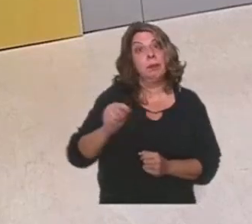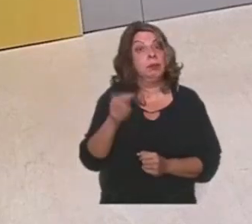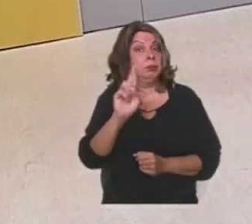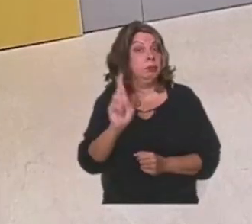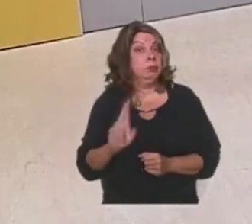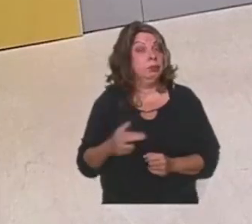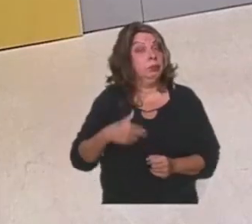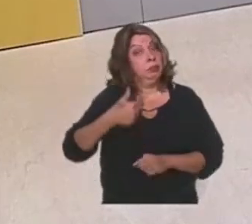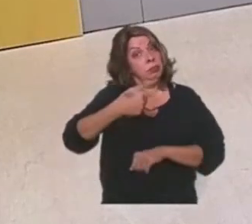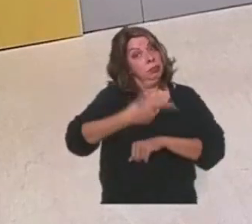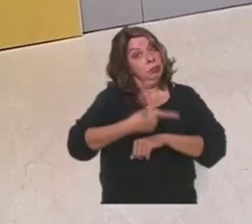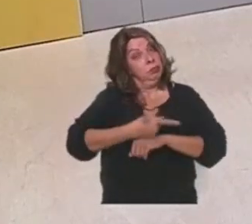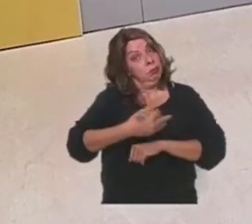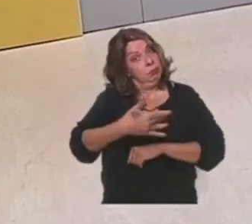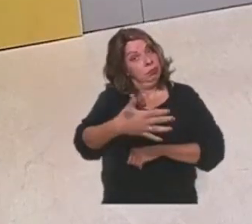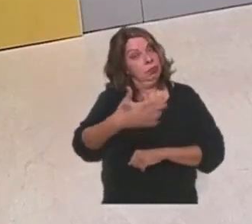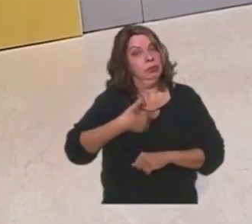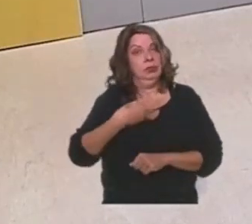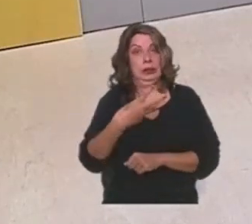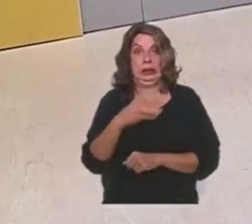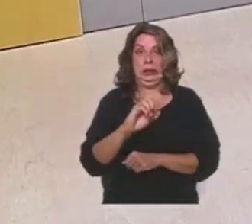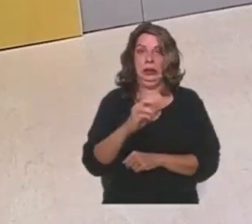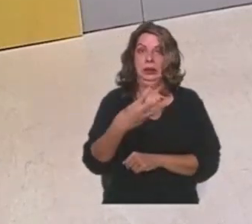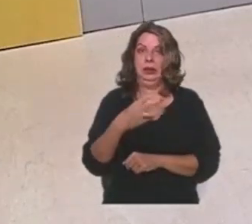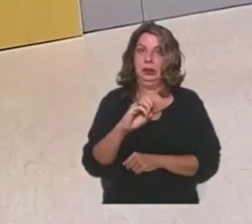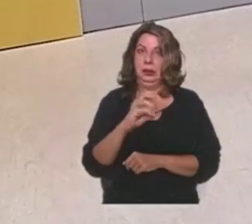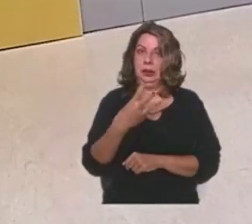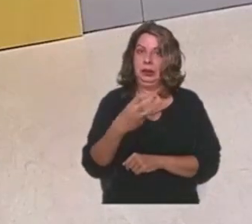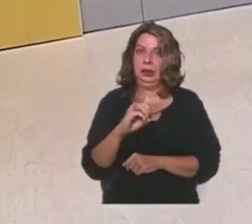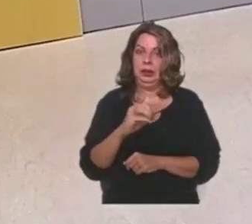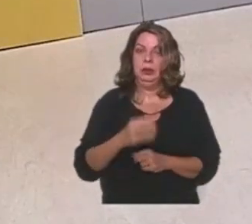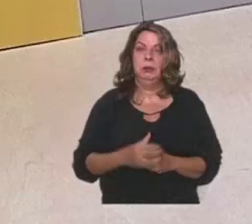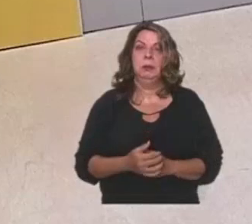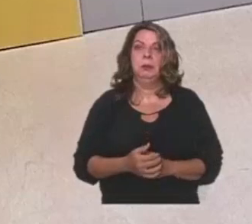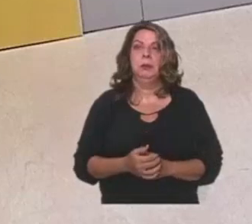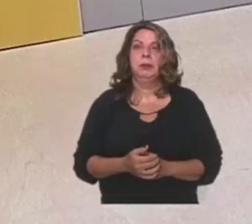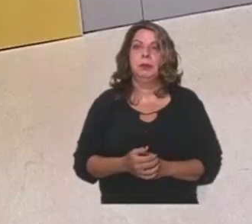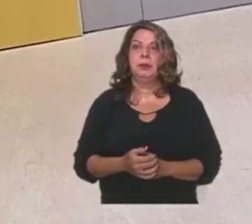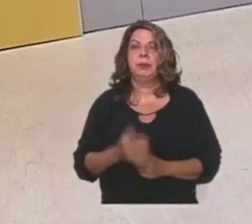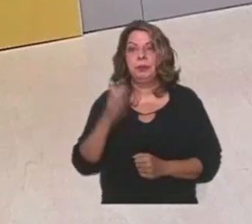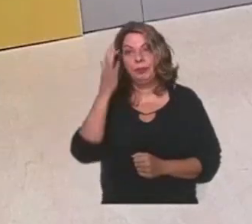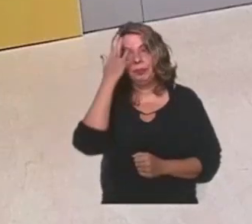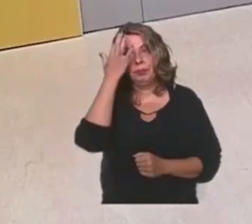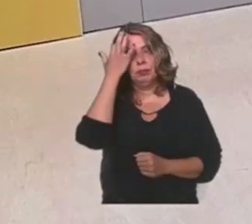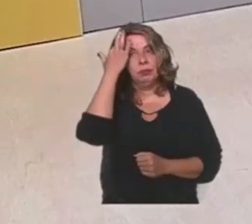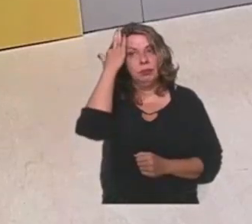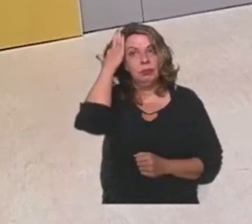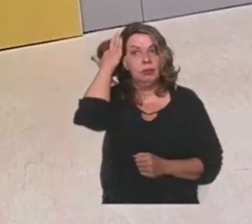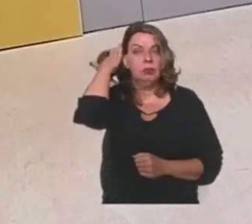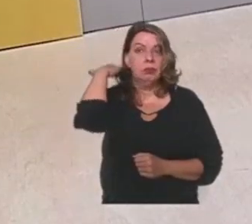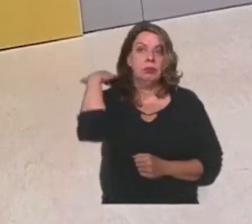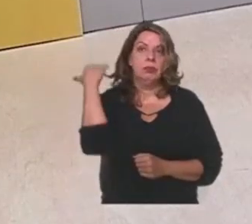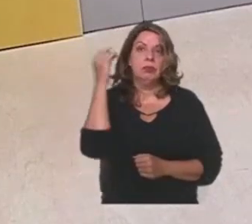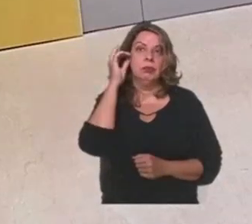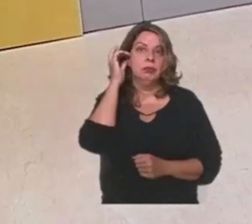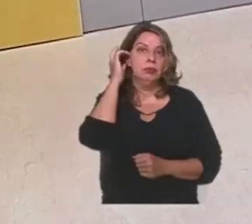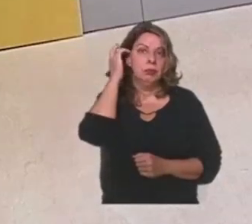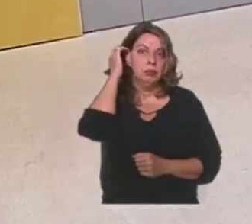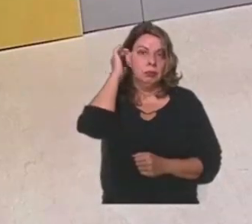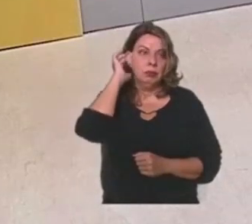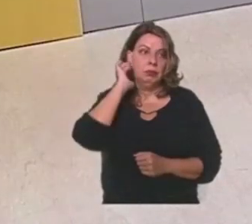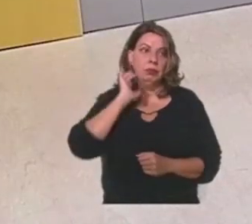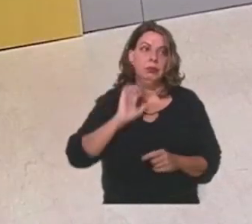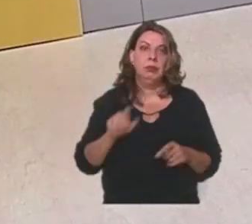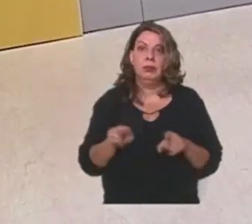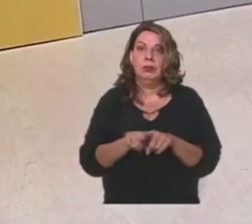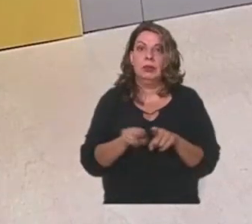primeiro prêmio em andamento, 30 é a bolinha que sai, 30, 30, marque aí número 30, já marcou, marque